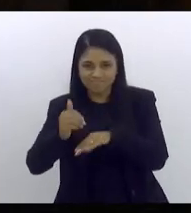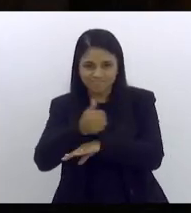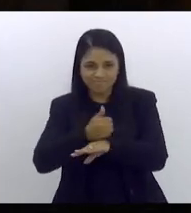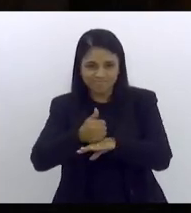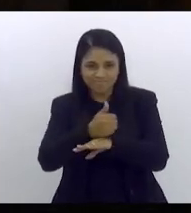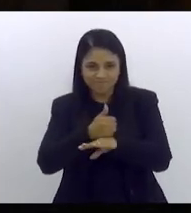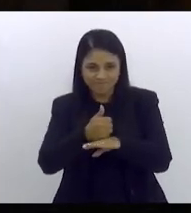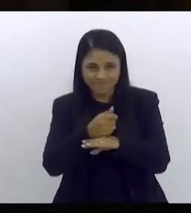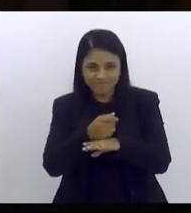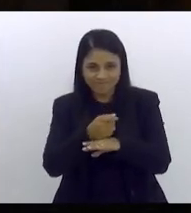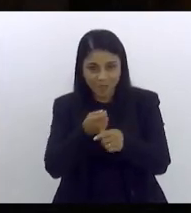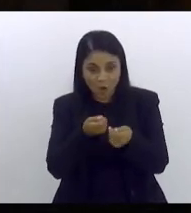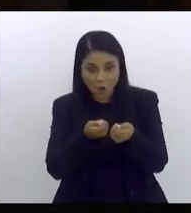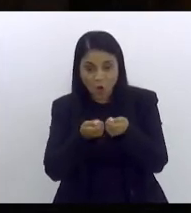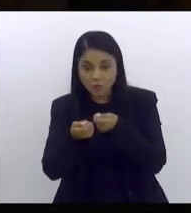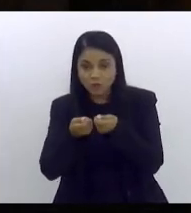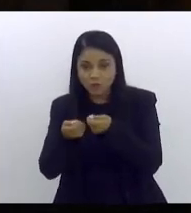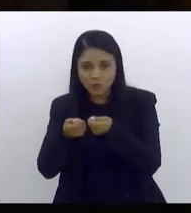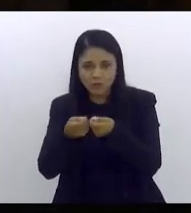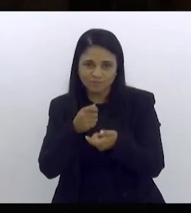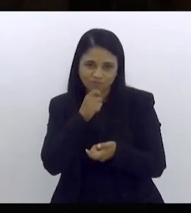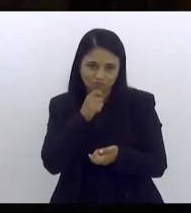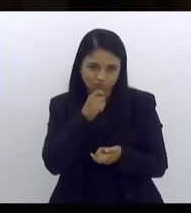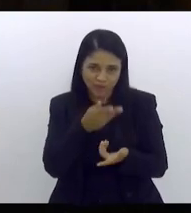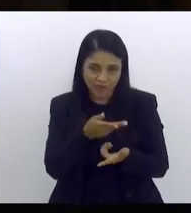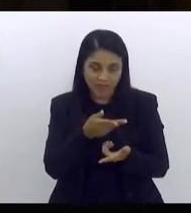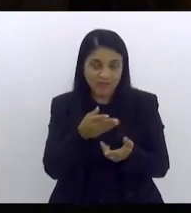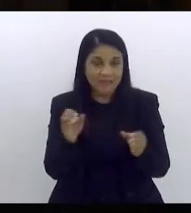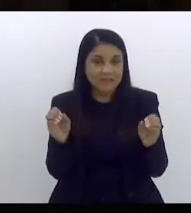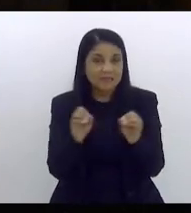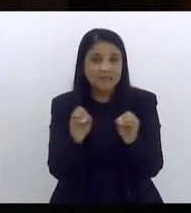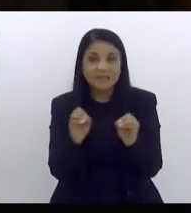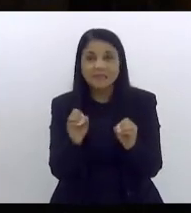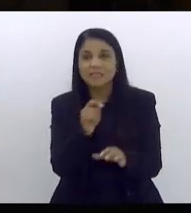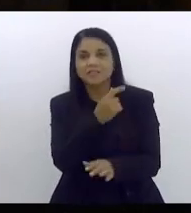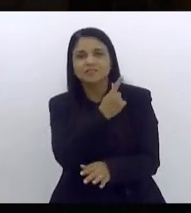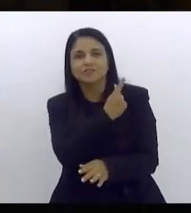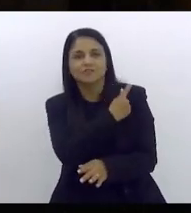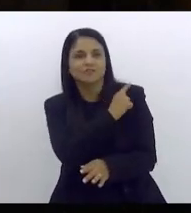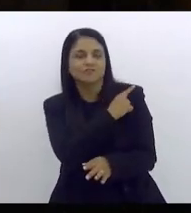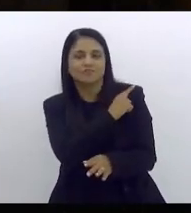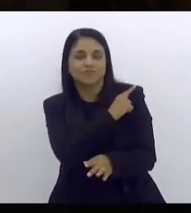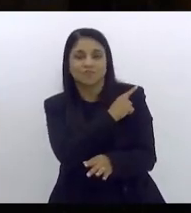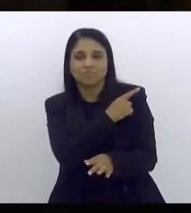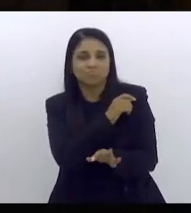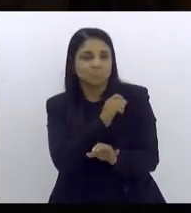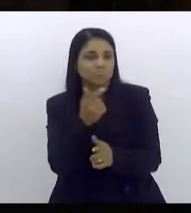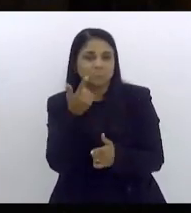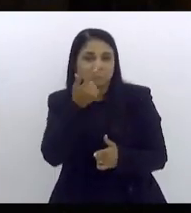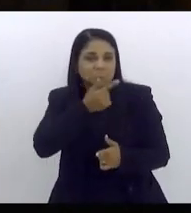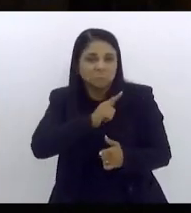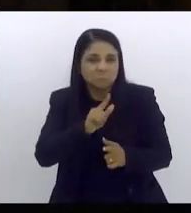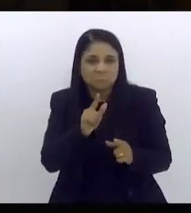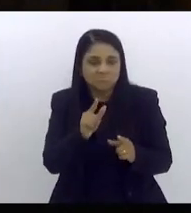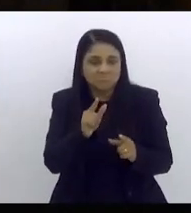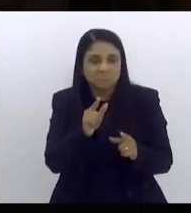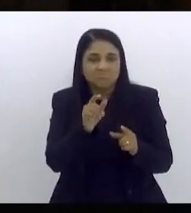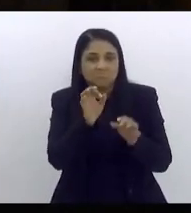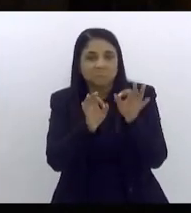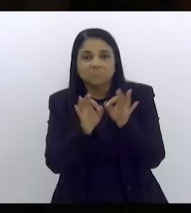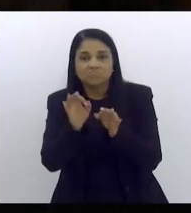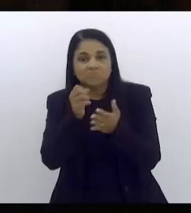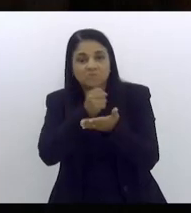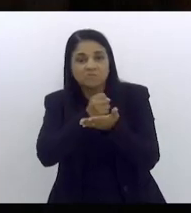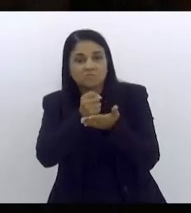e restrita. Nenhum gestor vai conseguir justificar contratação sem